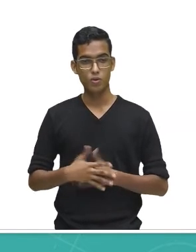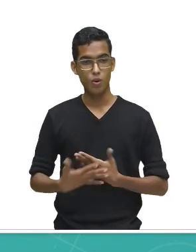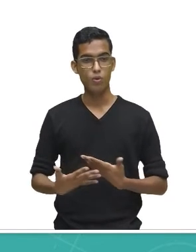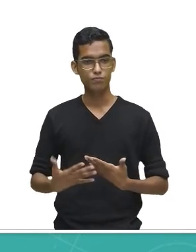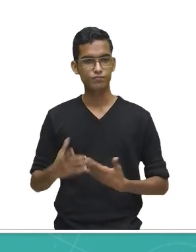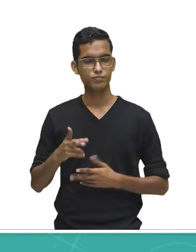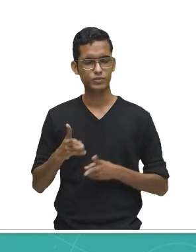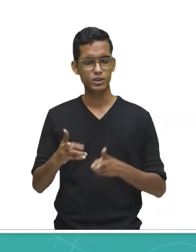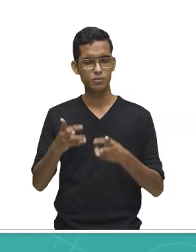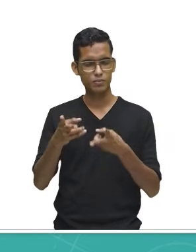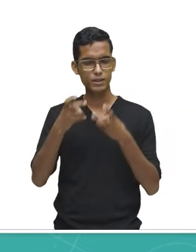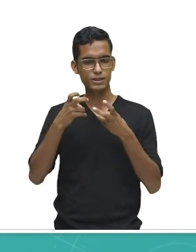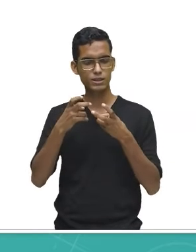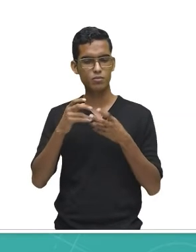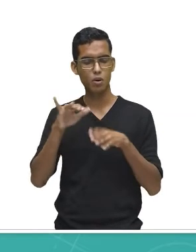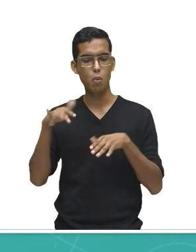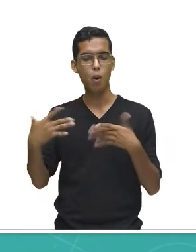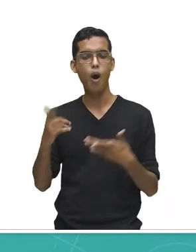sílaba tônica,